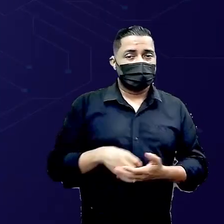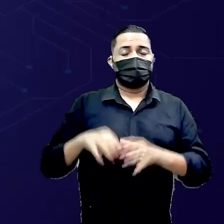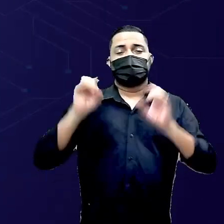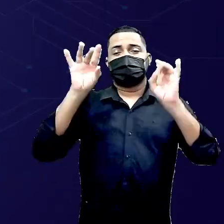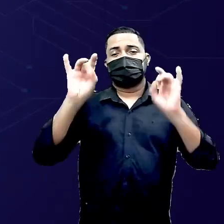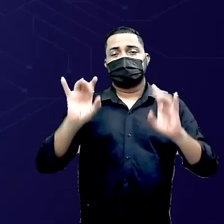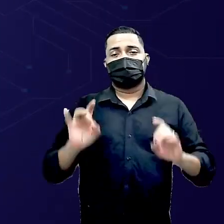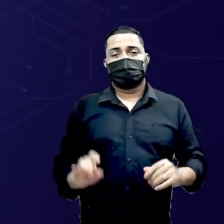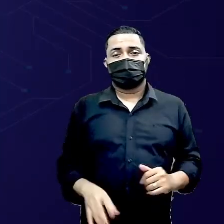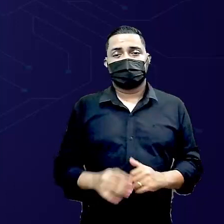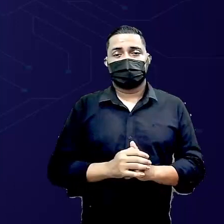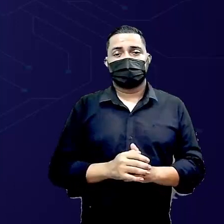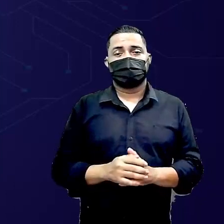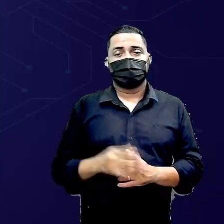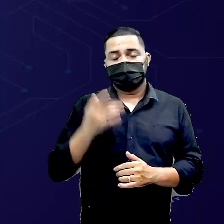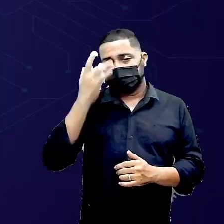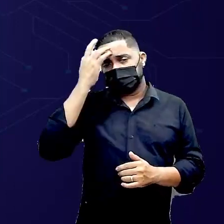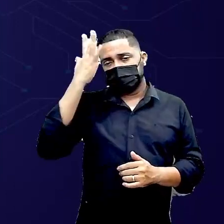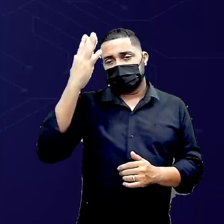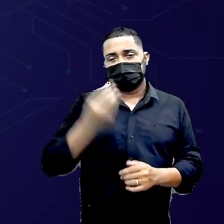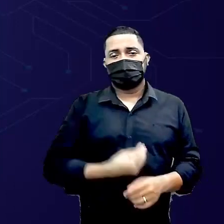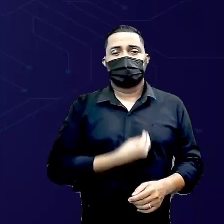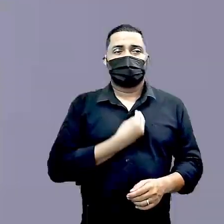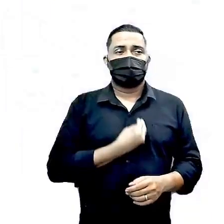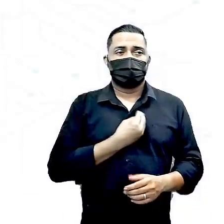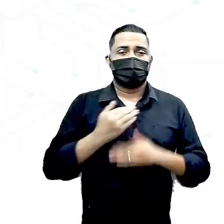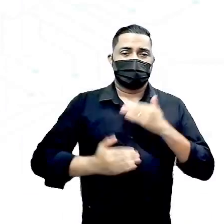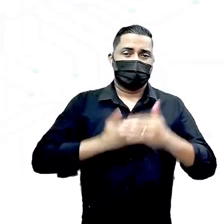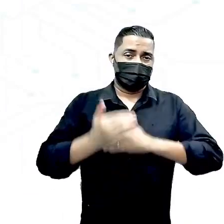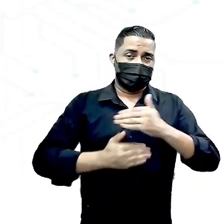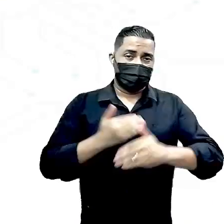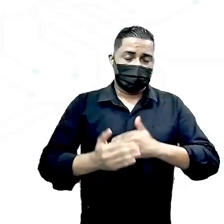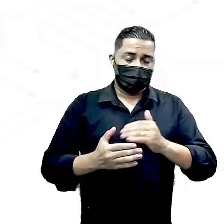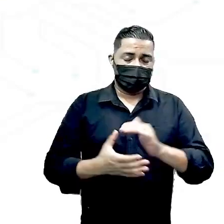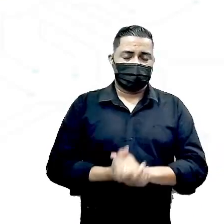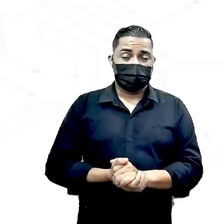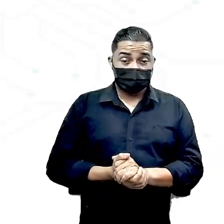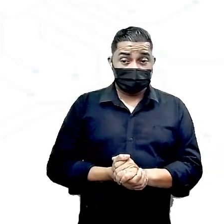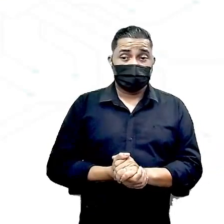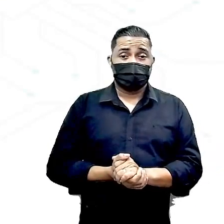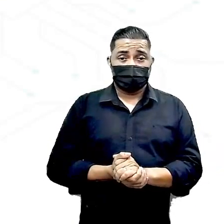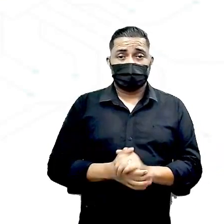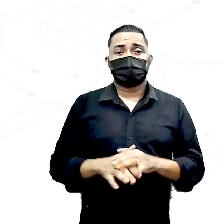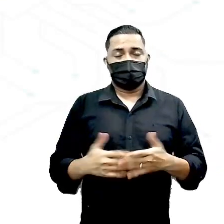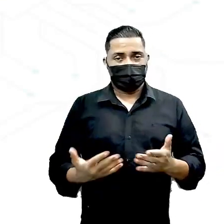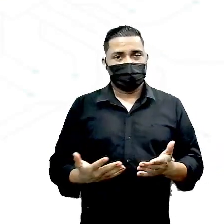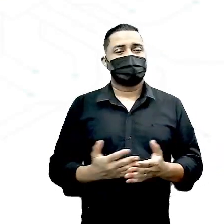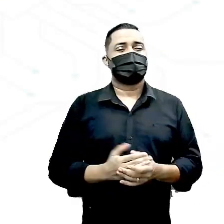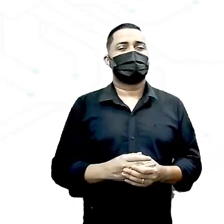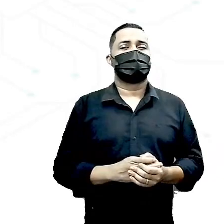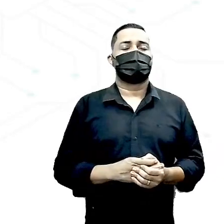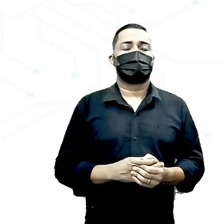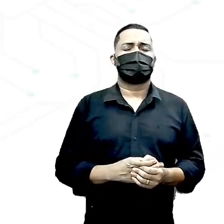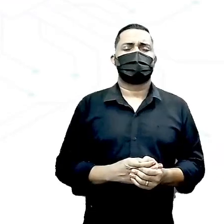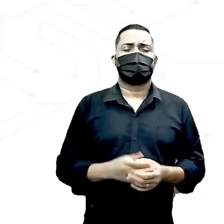especificidade. Né, isso facilita muito a vida do desenvolvedor. E